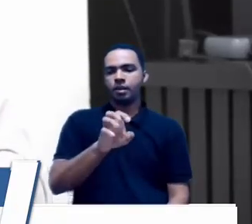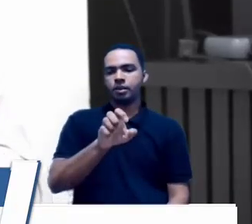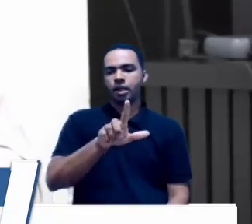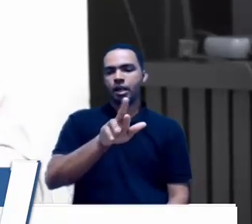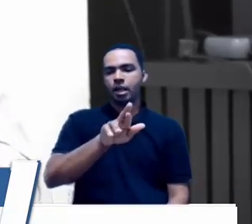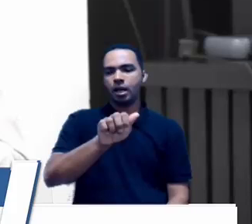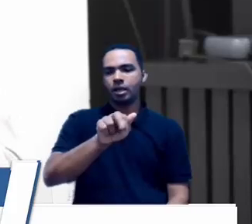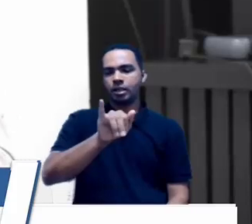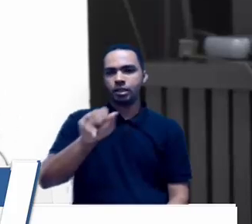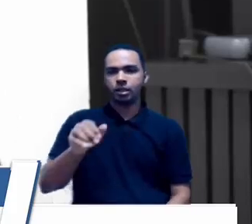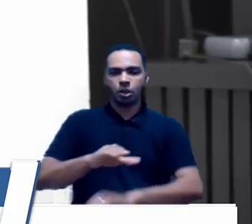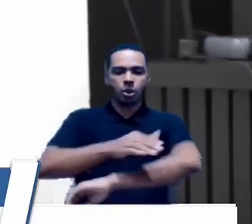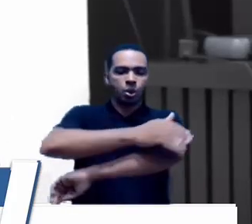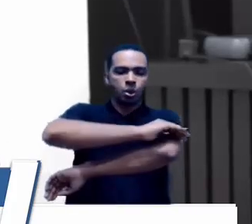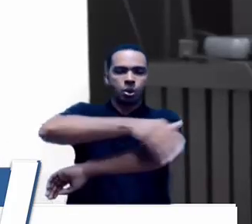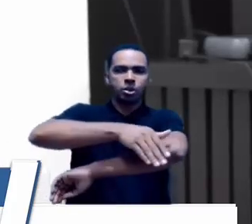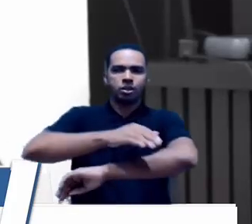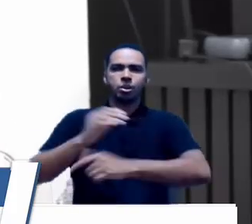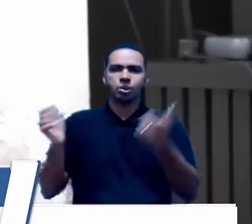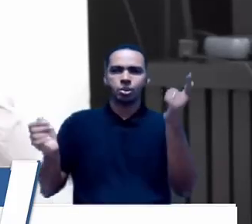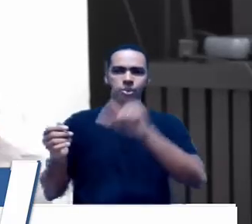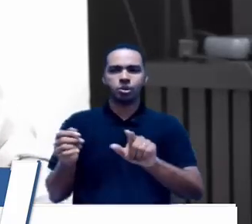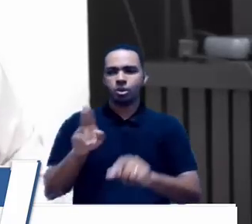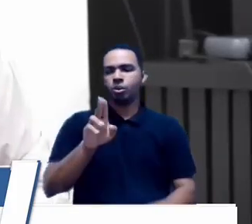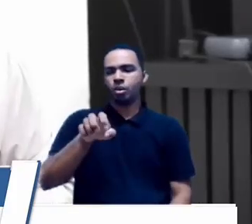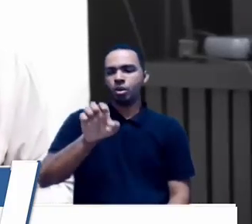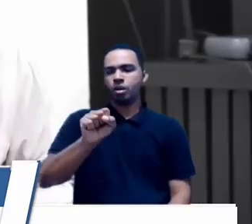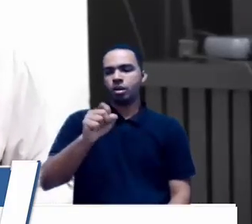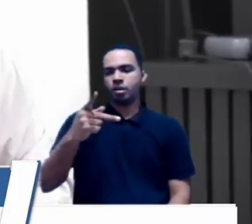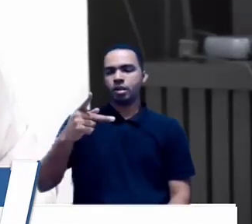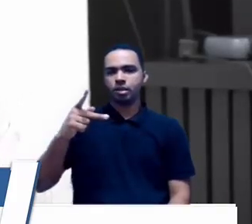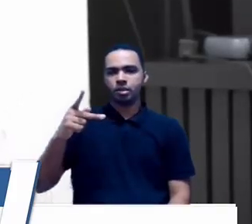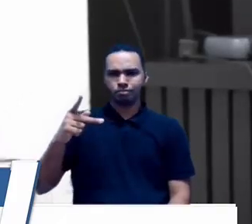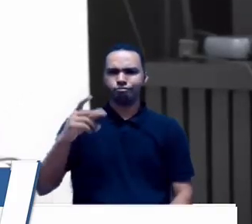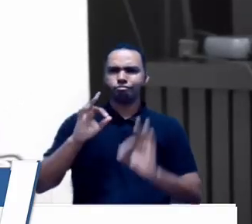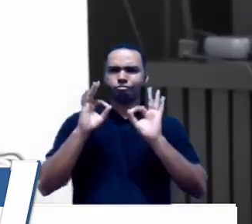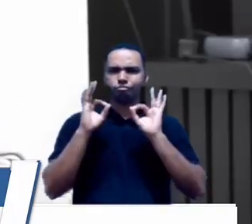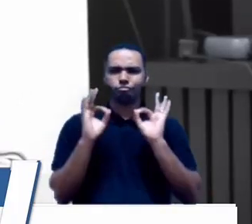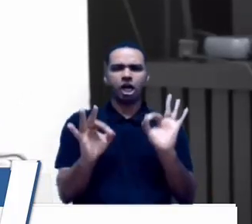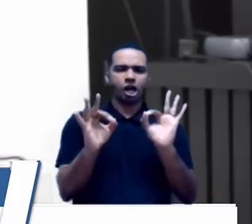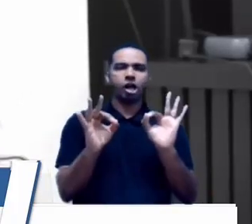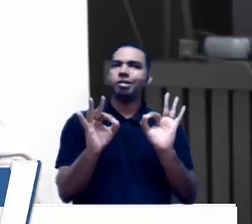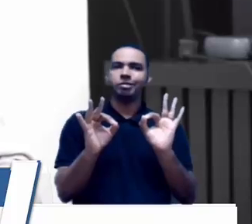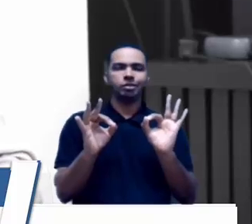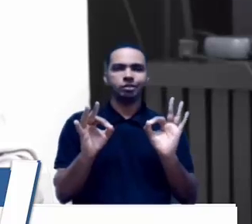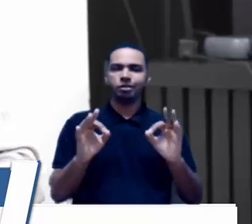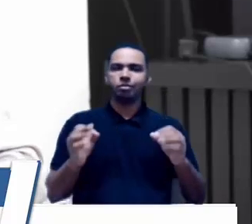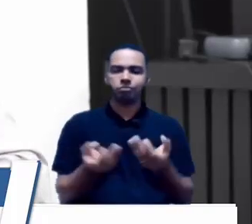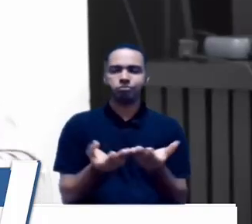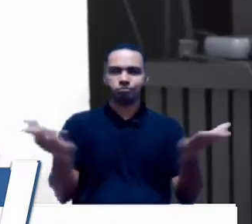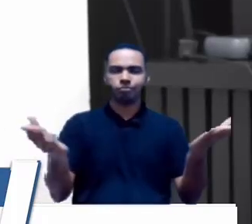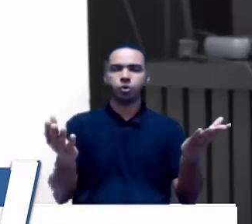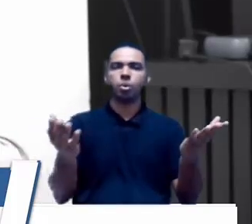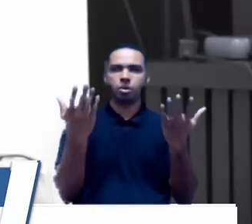esquerda, já vai sair aqui na Unesp. Né? Vai ser uma coisa que vai estar desafogando aí a Cidade